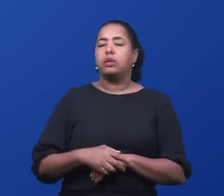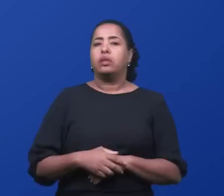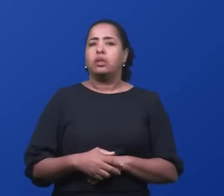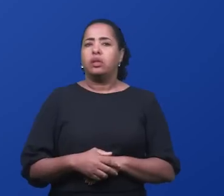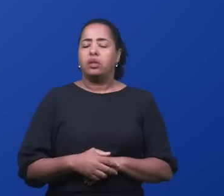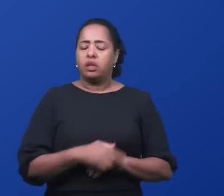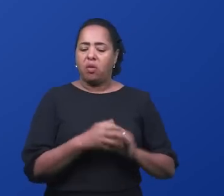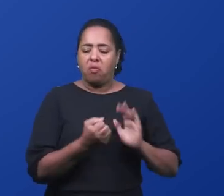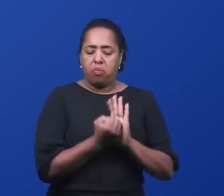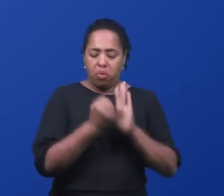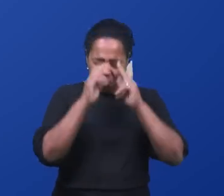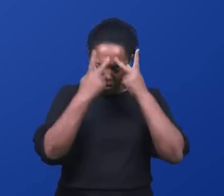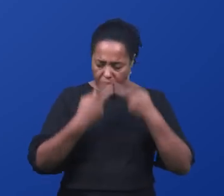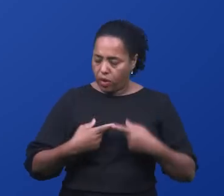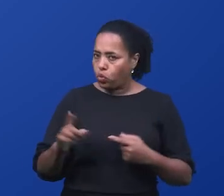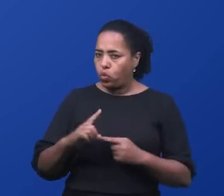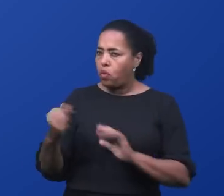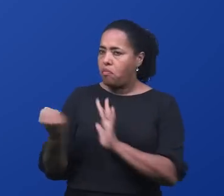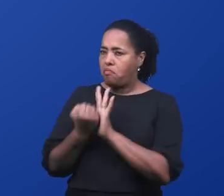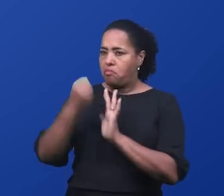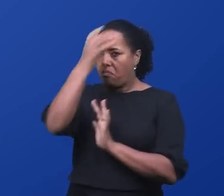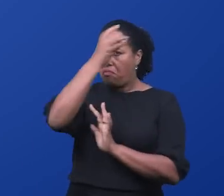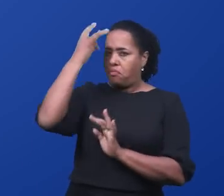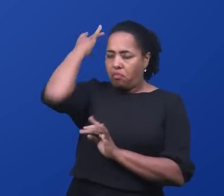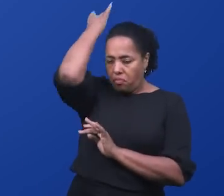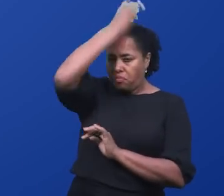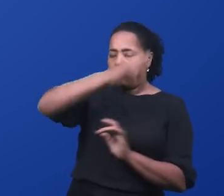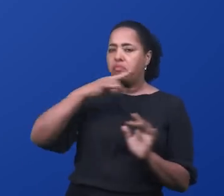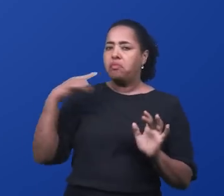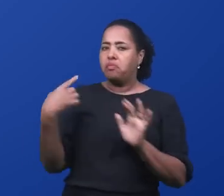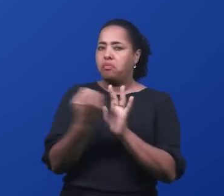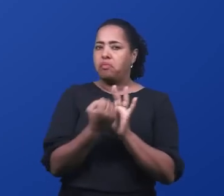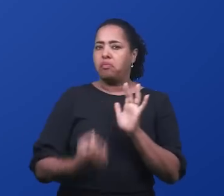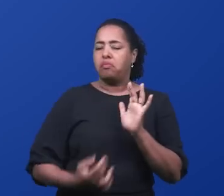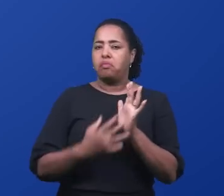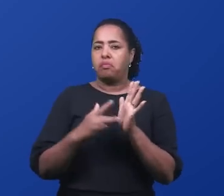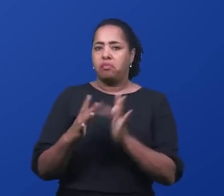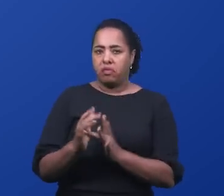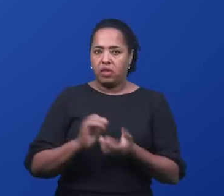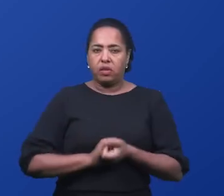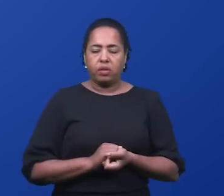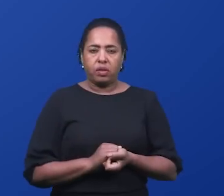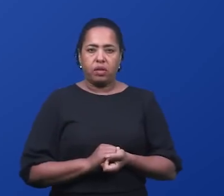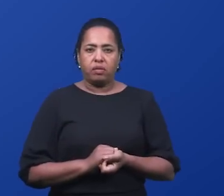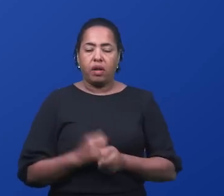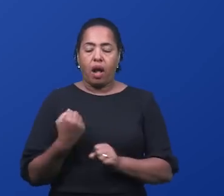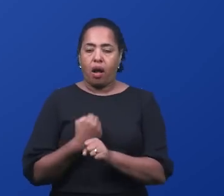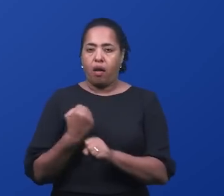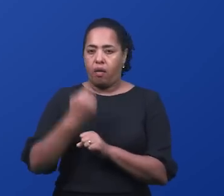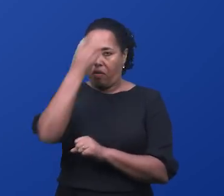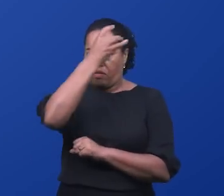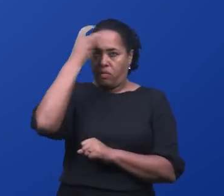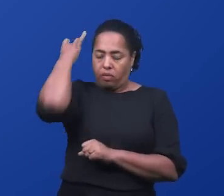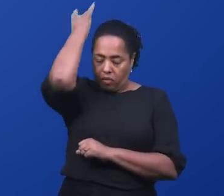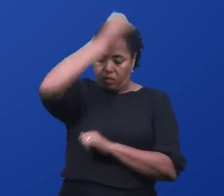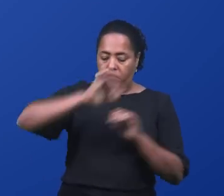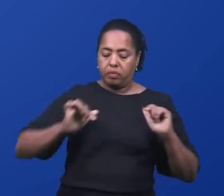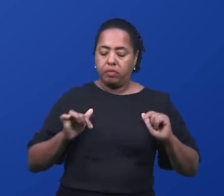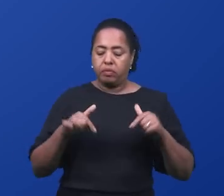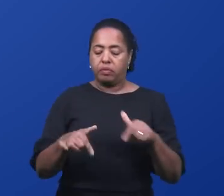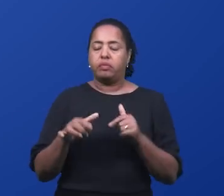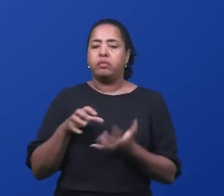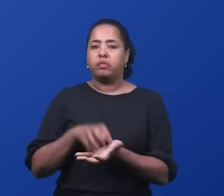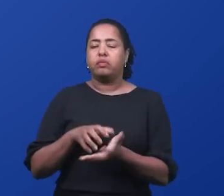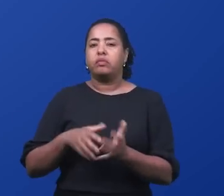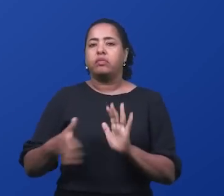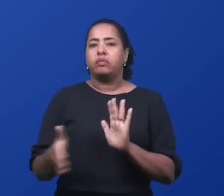uma marca humana, mas sim uma marca do Espírito Santo, a marca do sangue de Jesus. A obra que o Espírito Santo tem realizado em nosso meio